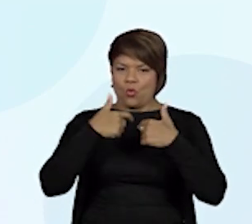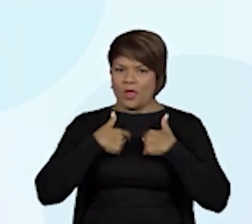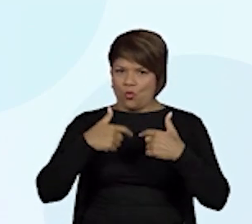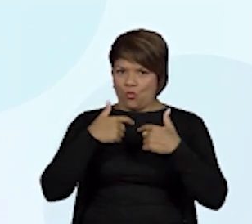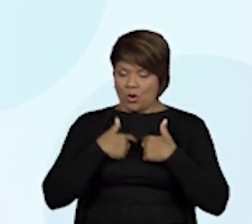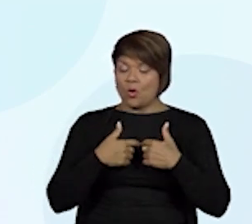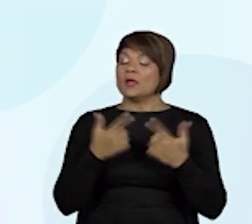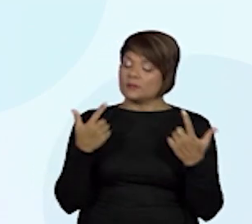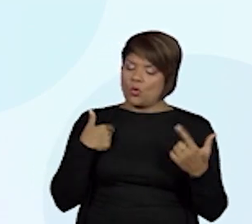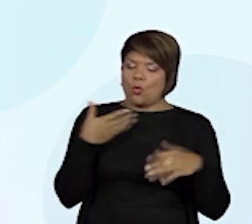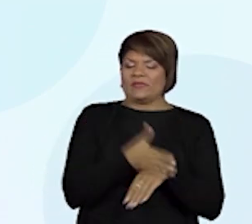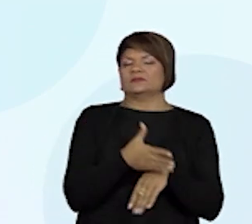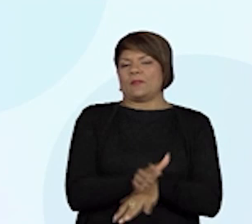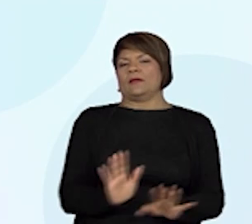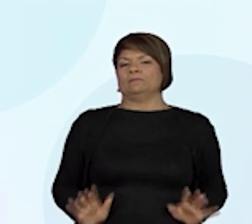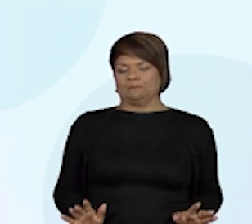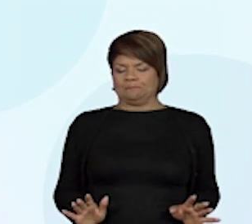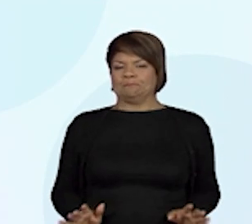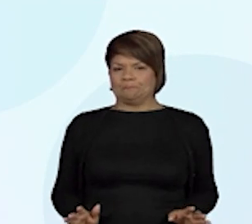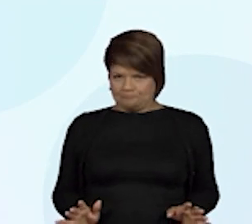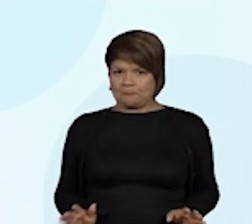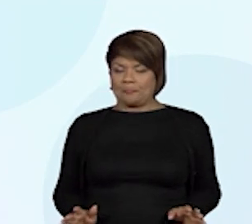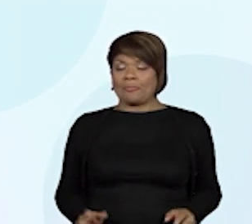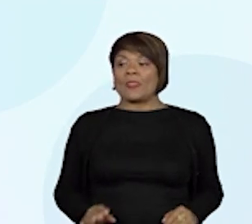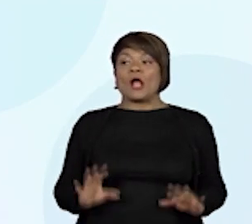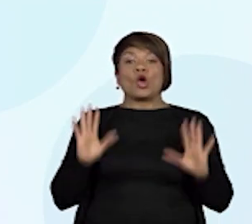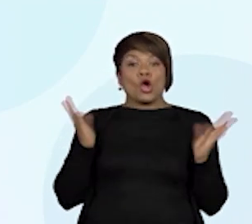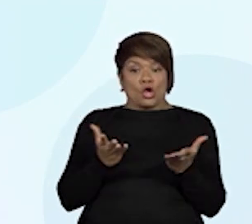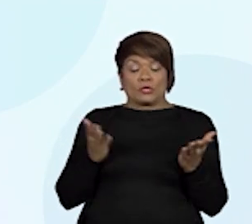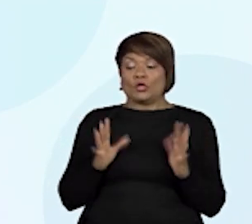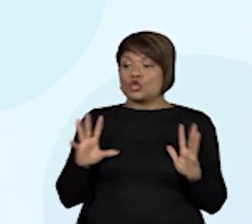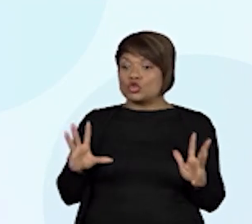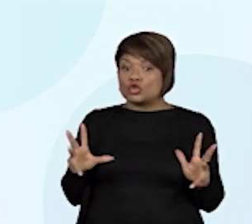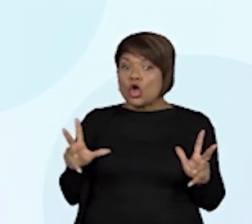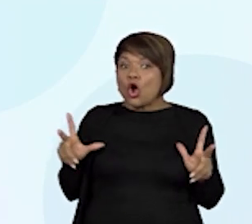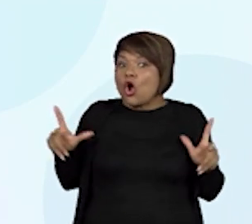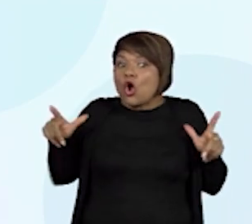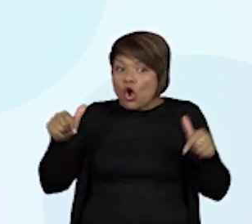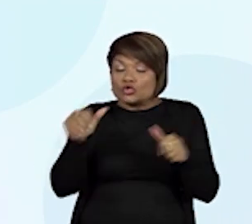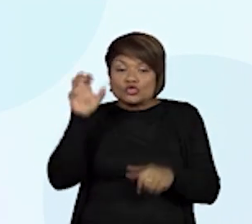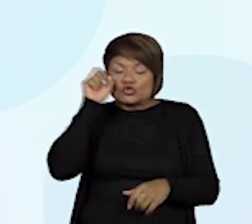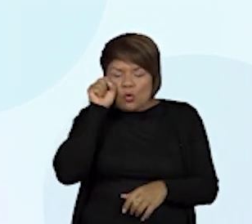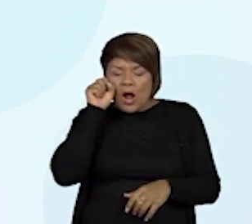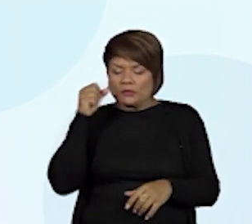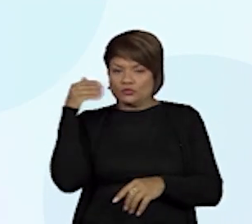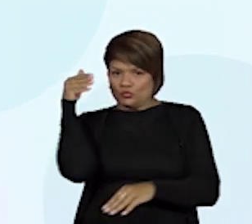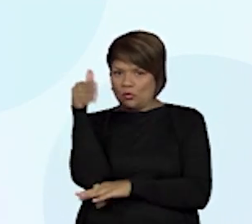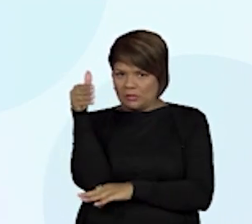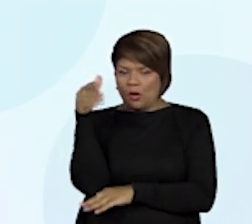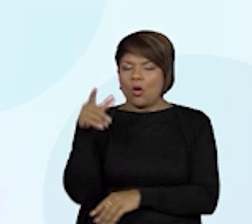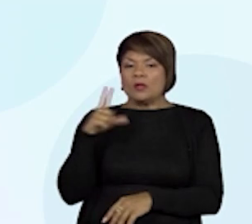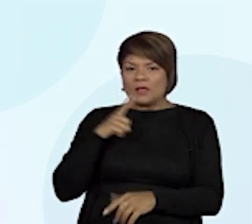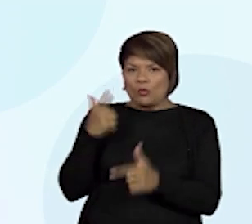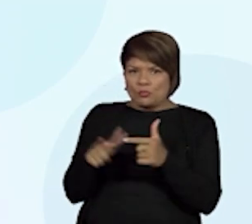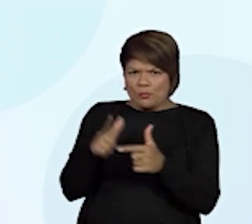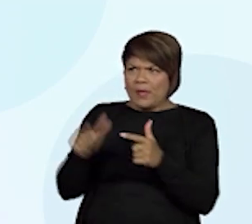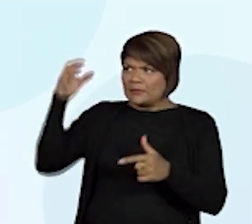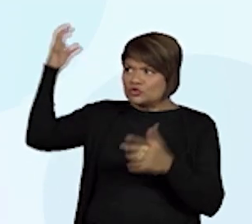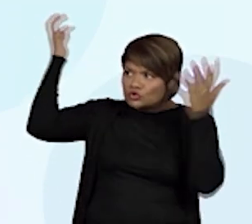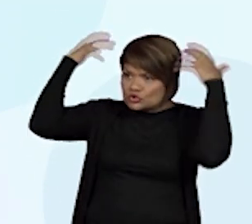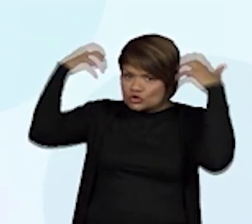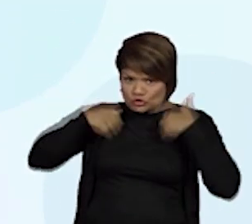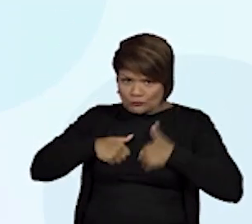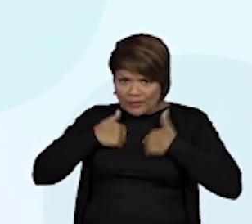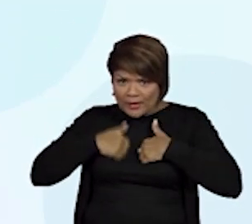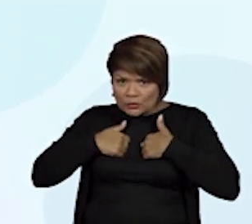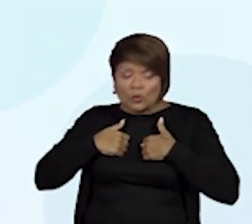certeza que não são todos os quartos do hotel que devem estar com problema no chuveiro. Isso foi uma experiência que ela passou, né?